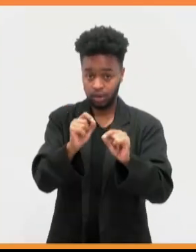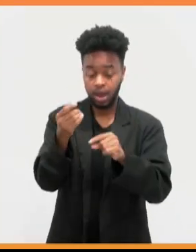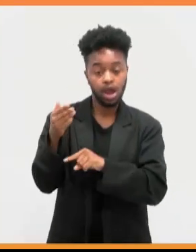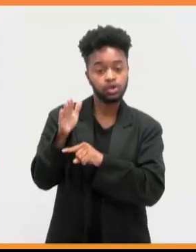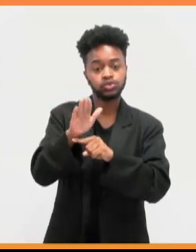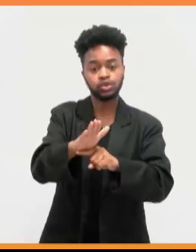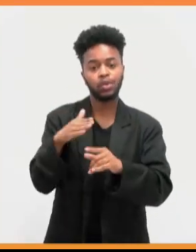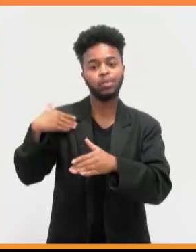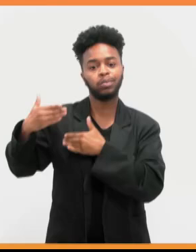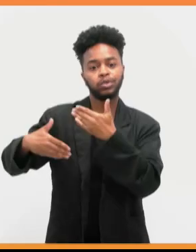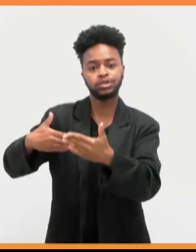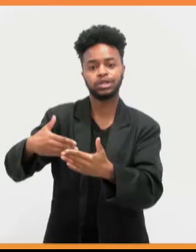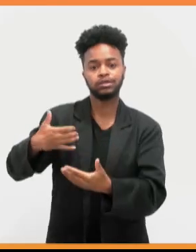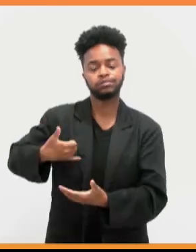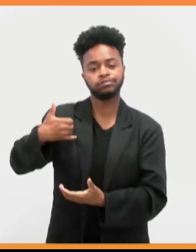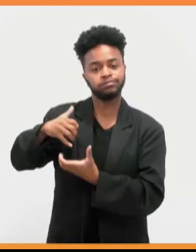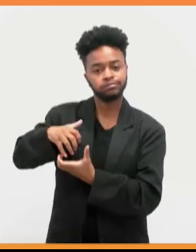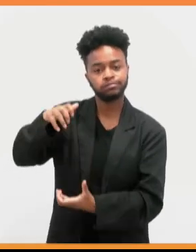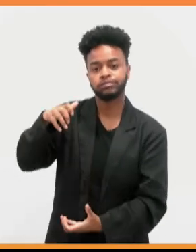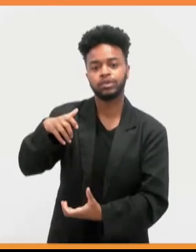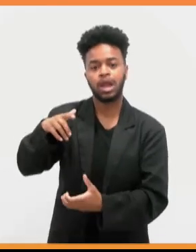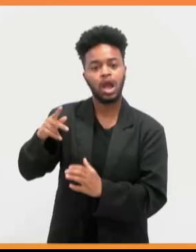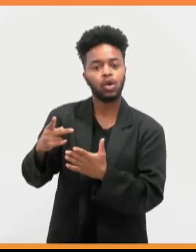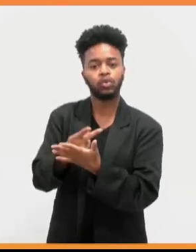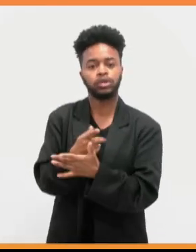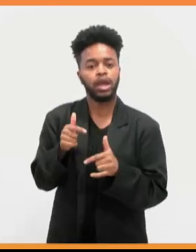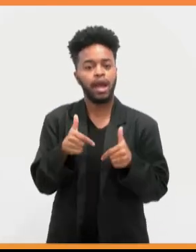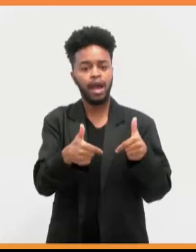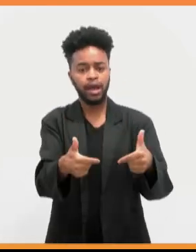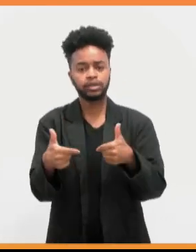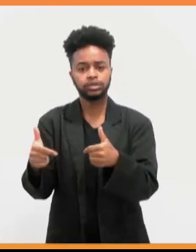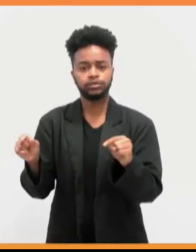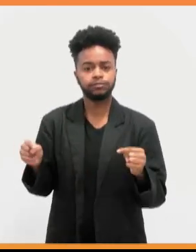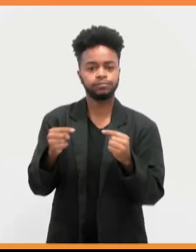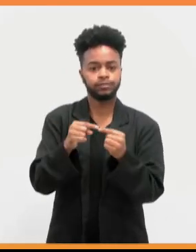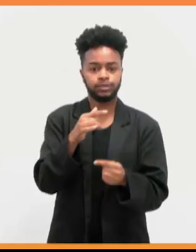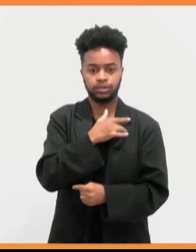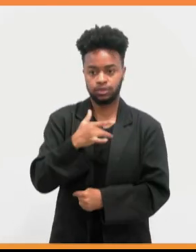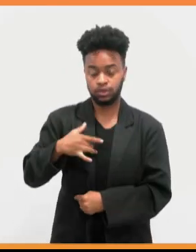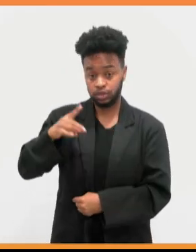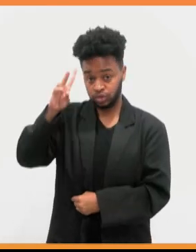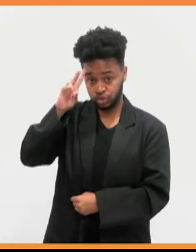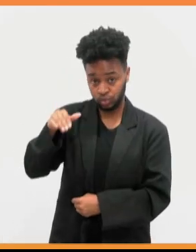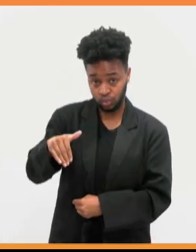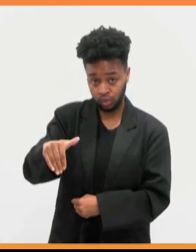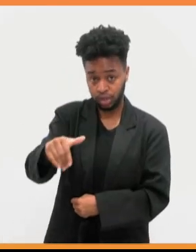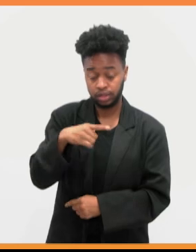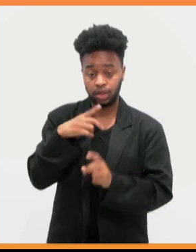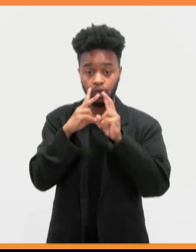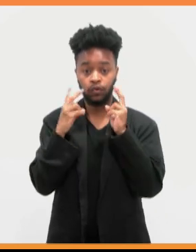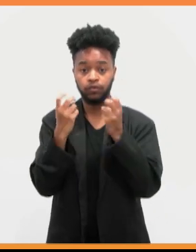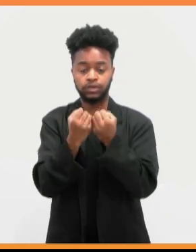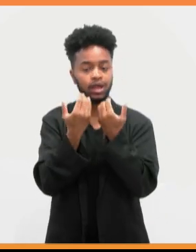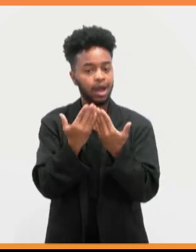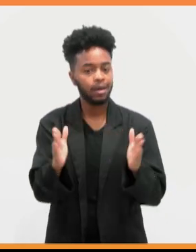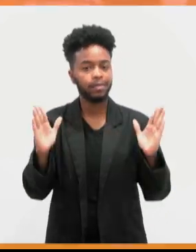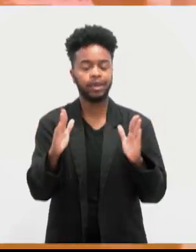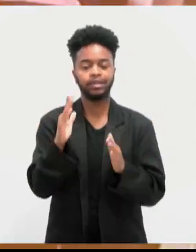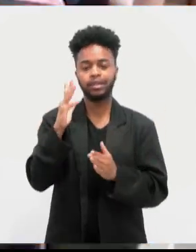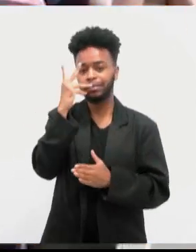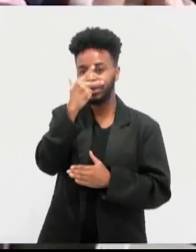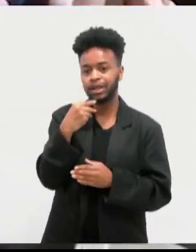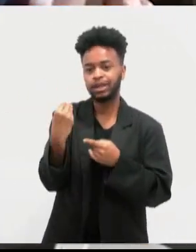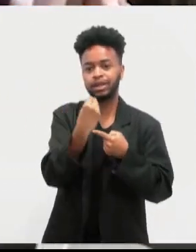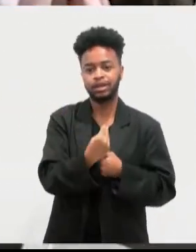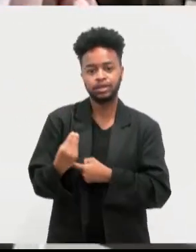que o processo de envelhecimento aconteça de uma forma mais ativa e saudável. Na próxima segunda, tem a oficina aberta de beleza e bem-estar